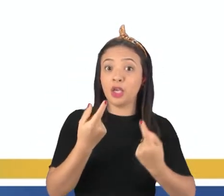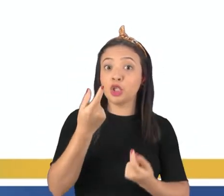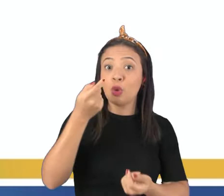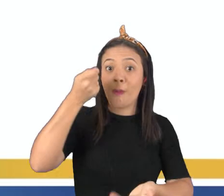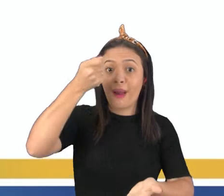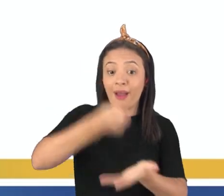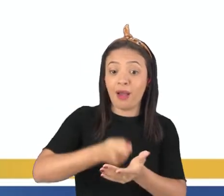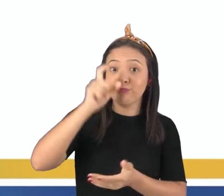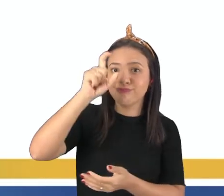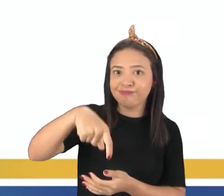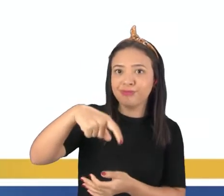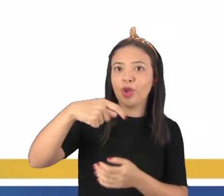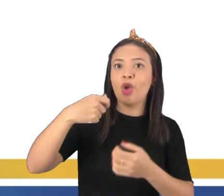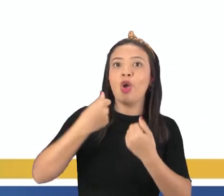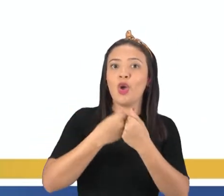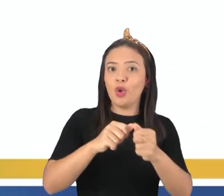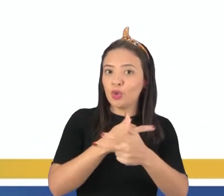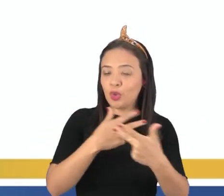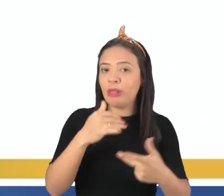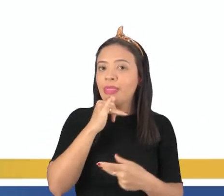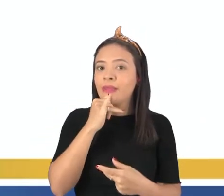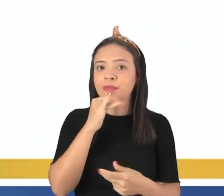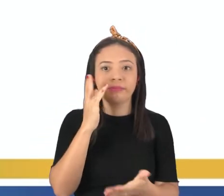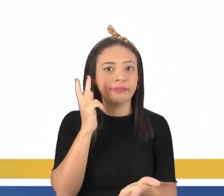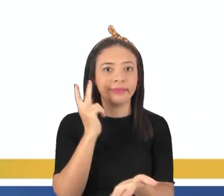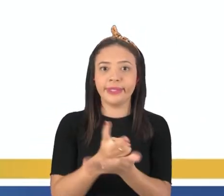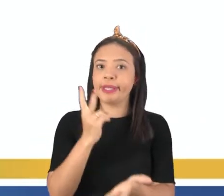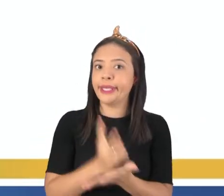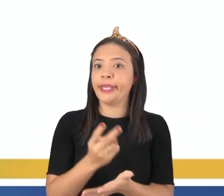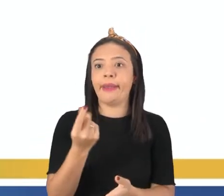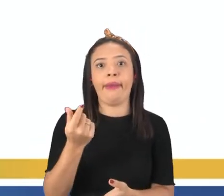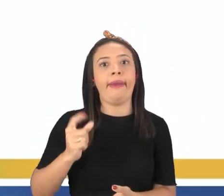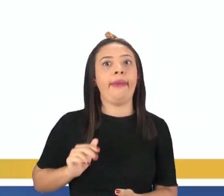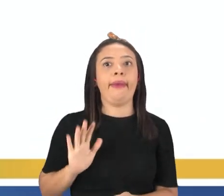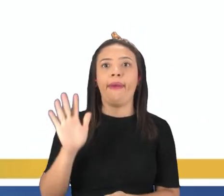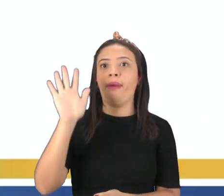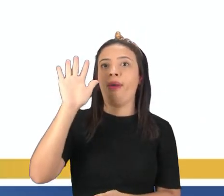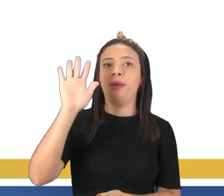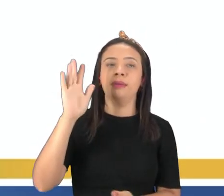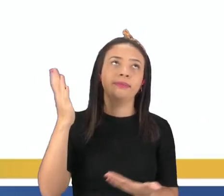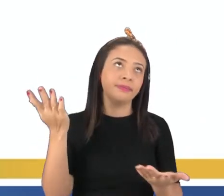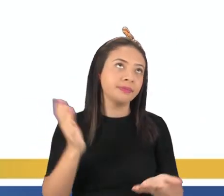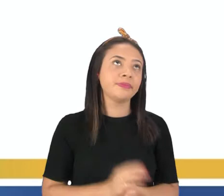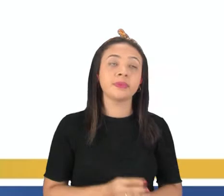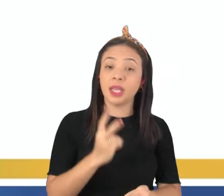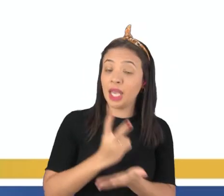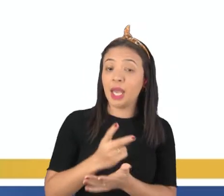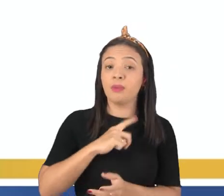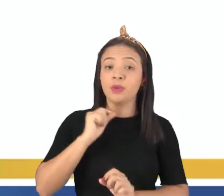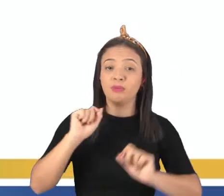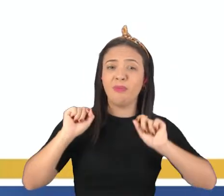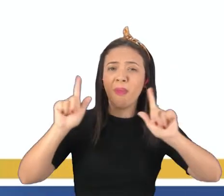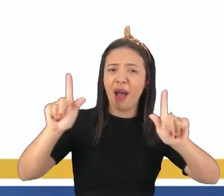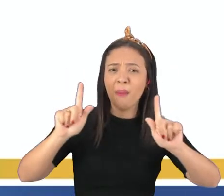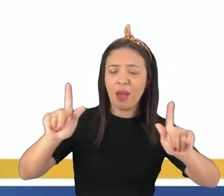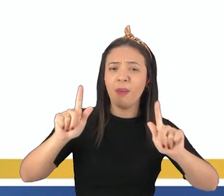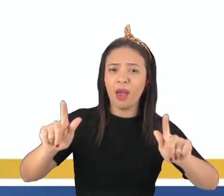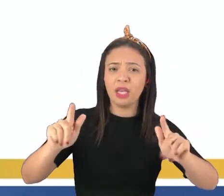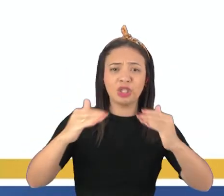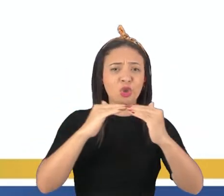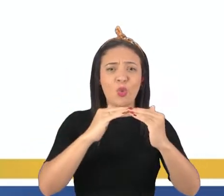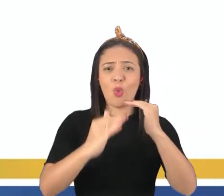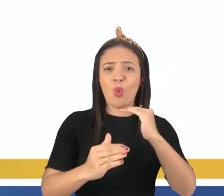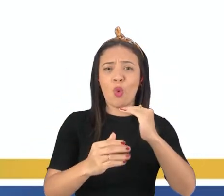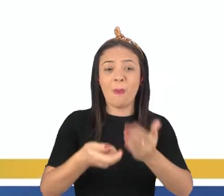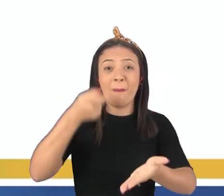passagens sempre se mantenham em alta, né? Não é à toa que sempre existem as manifestações contrárias ao aumento